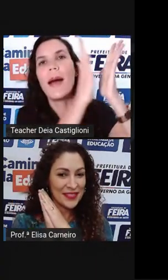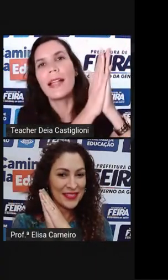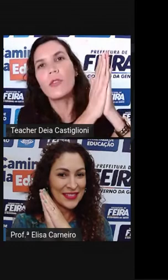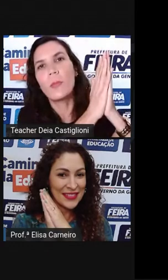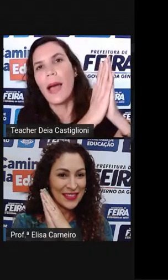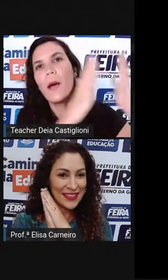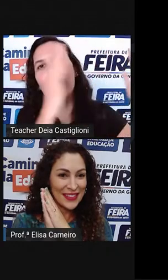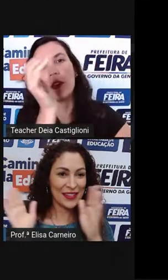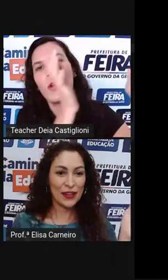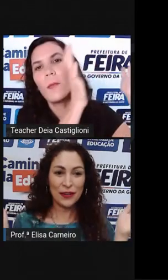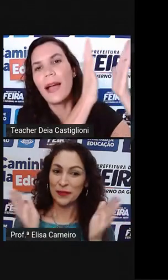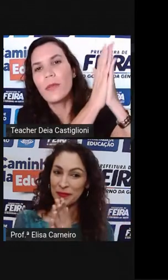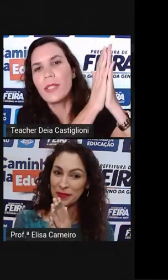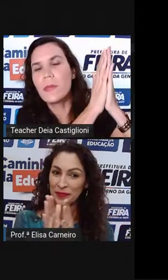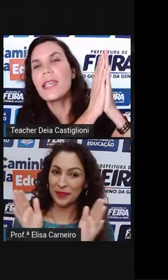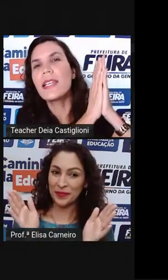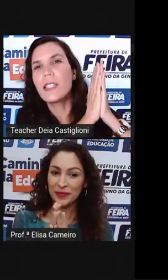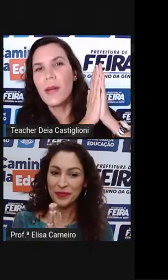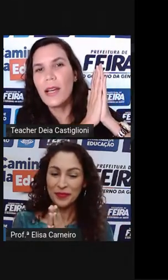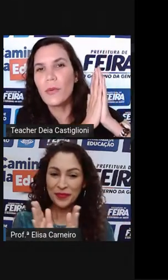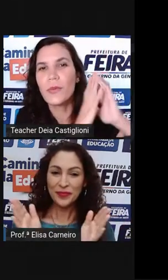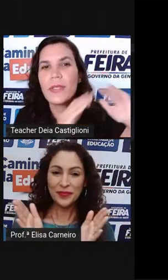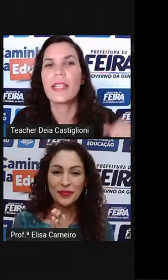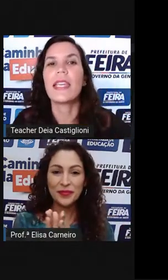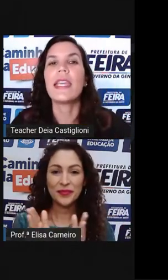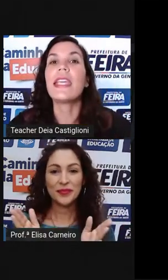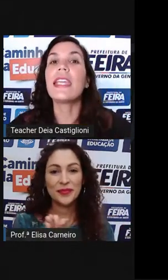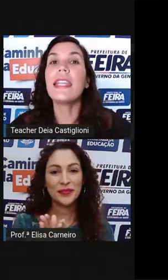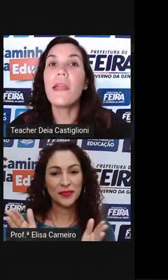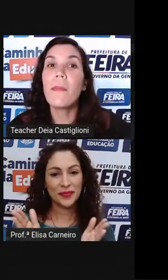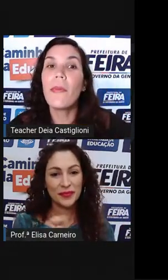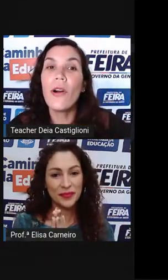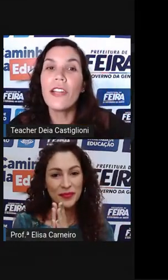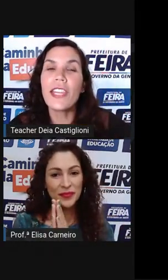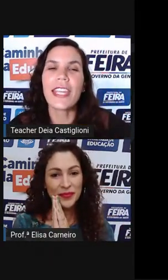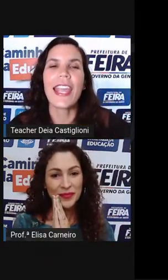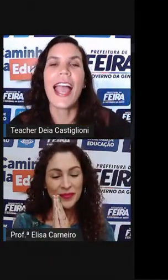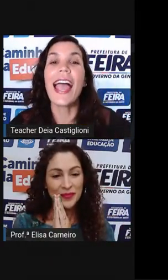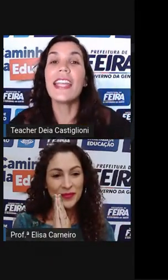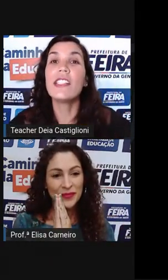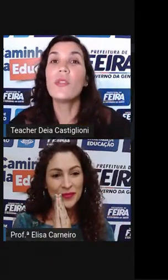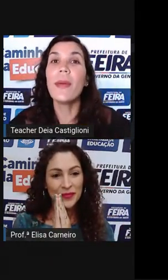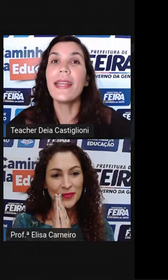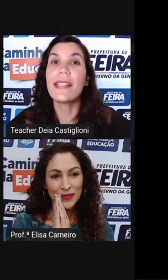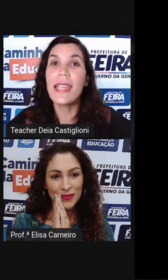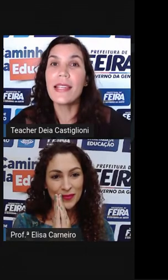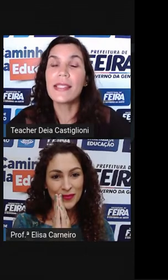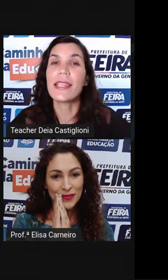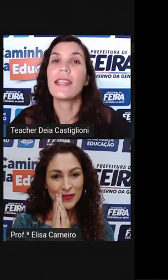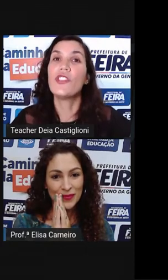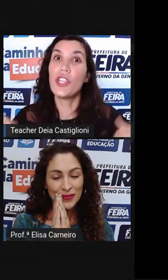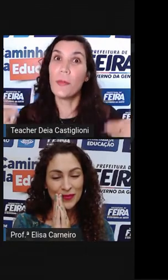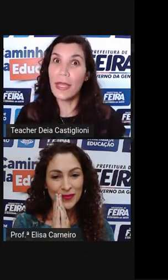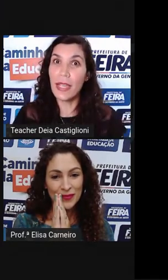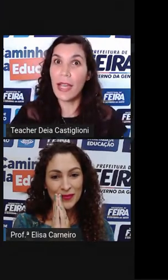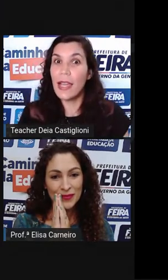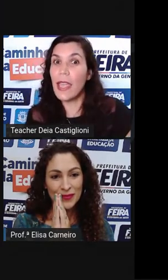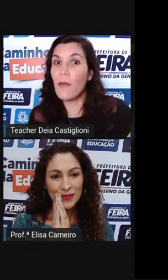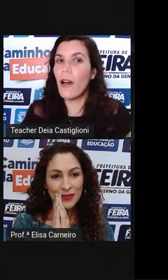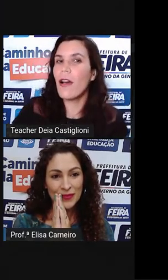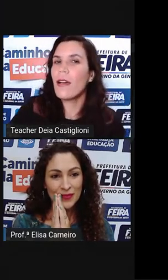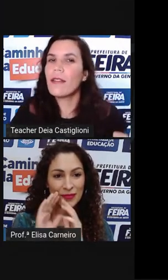eu bato palmas ou eu bato as minhas mãos. In the morning, I do my dance. De